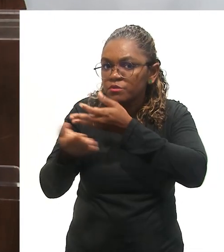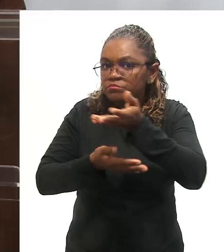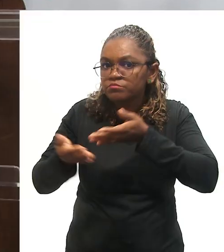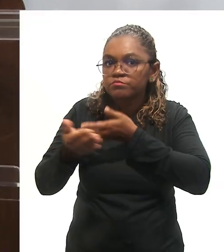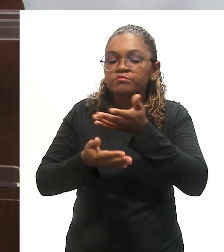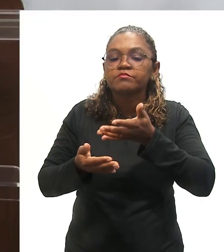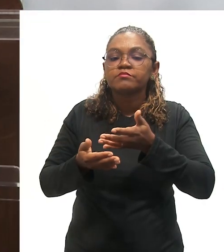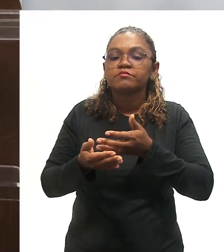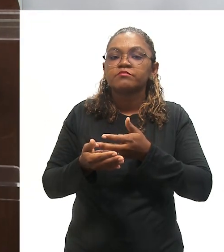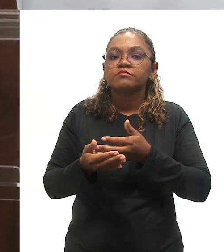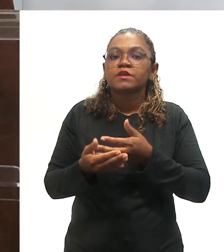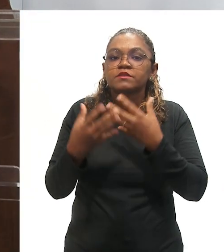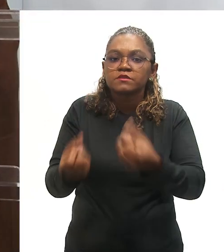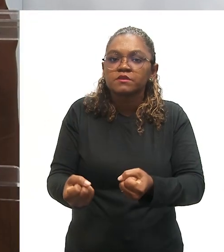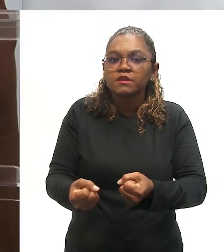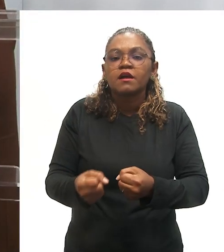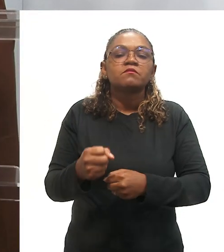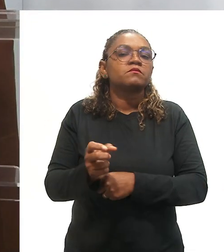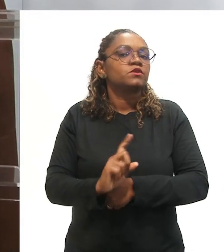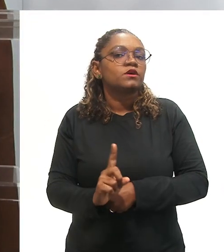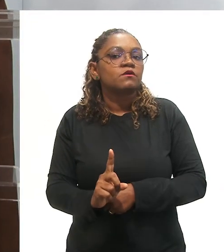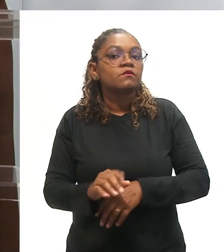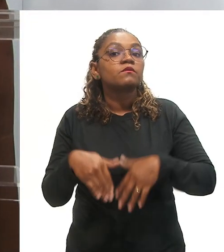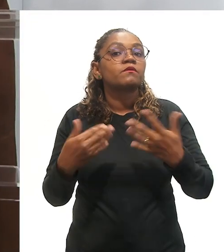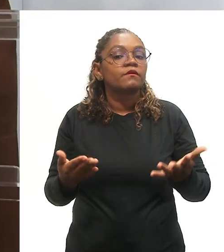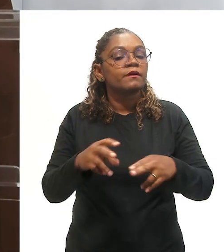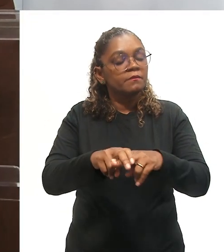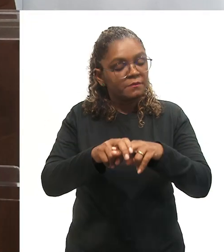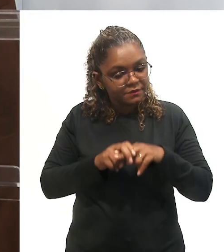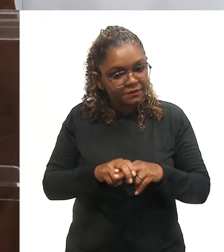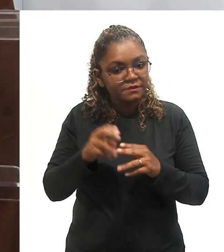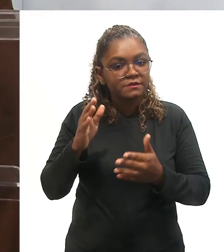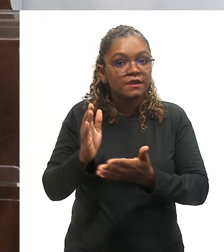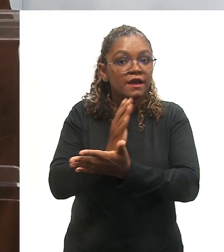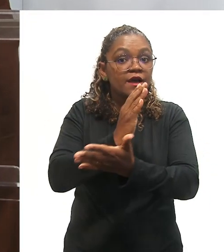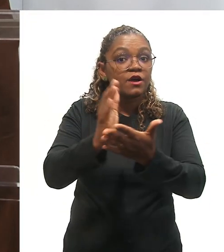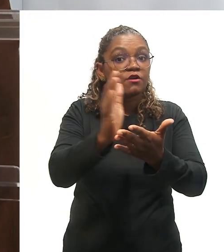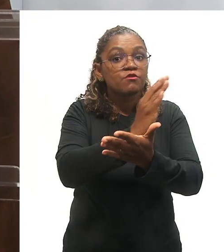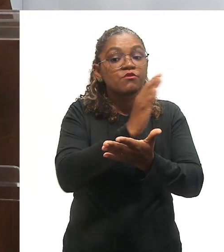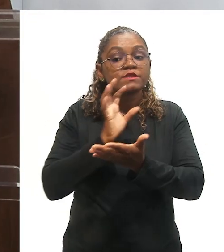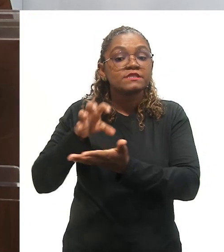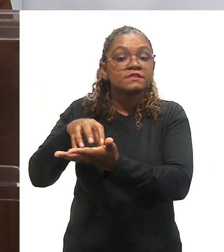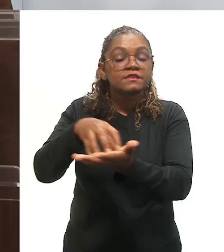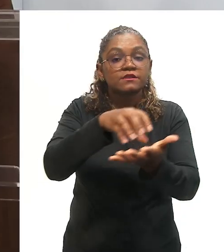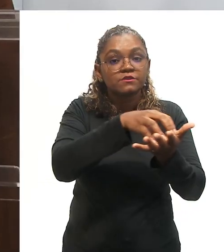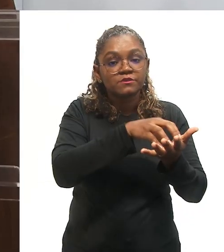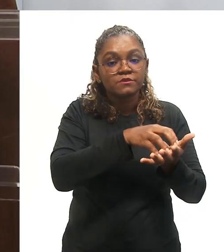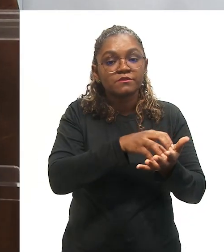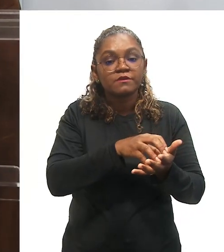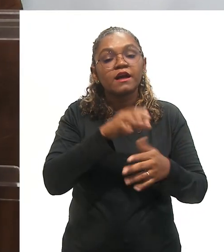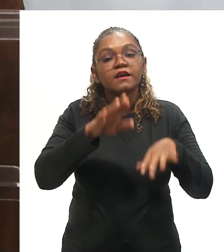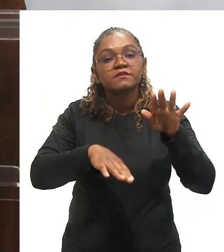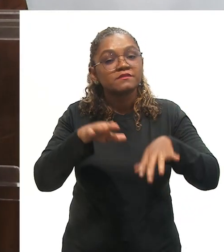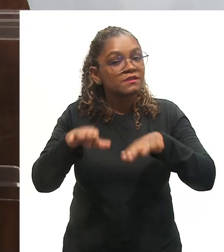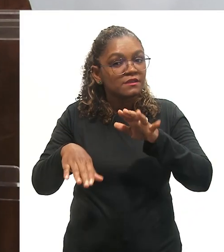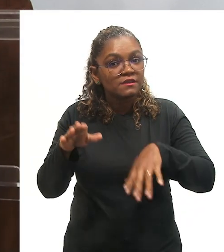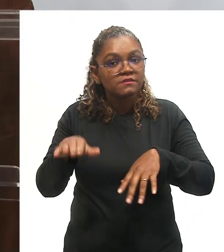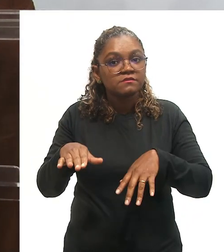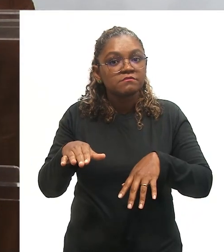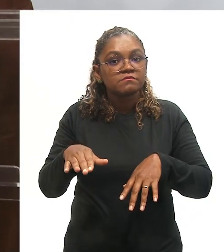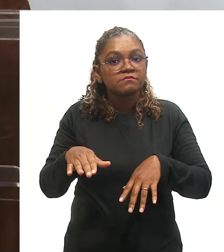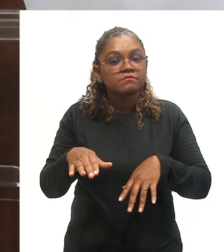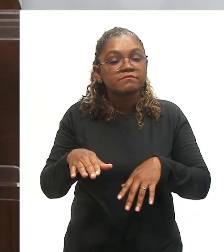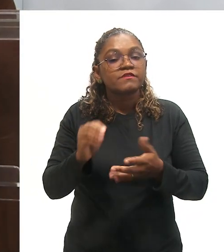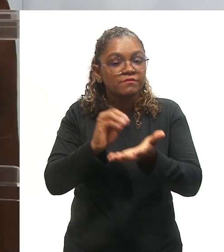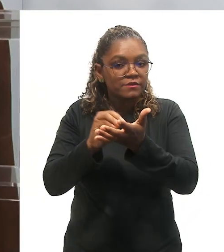alguns setores, de algumas categorias, muitas vezes não são atendidas, porque tem que ter sempre esse cuidado,